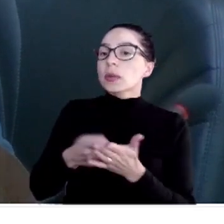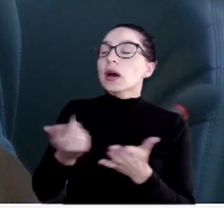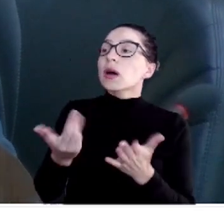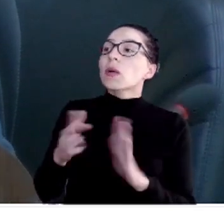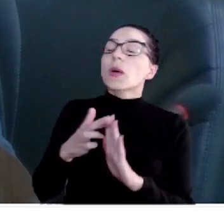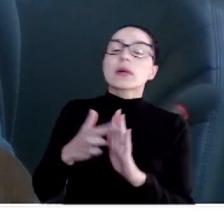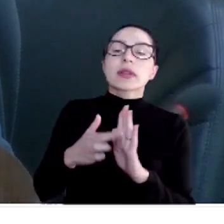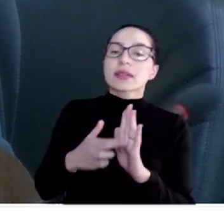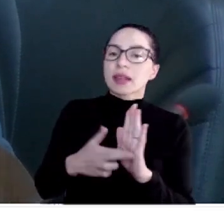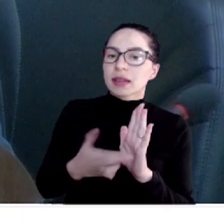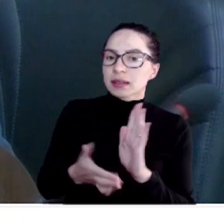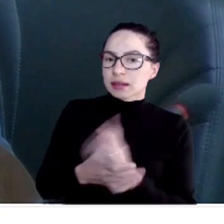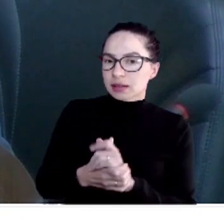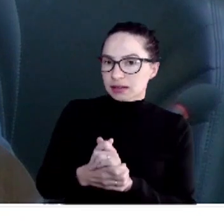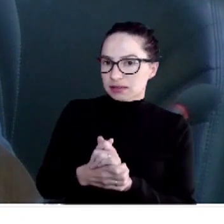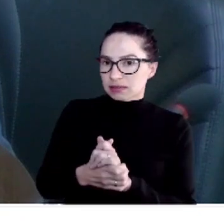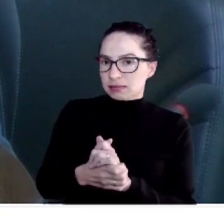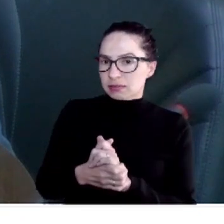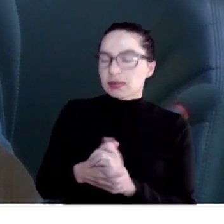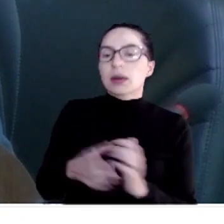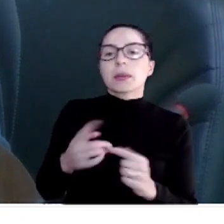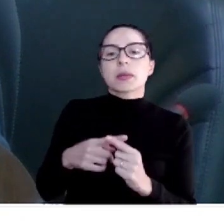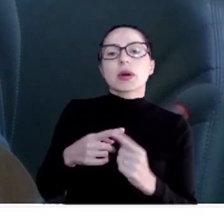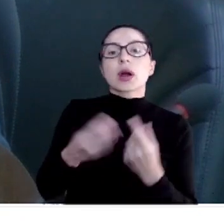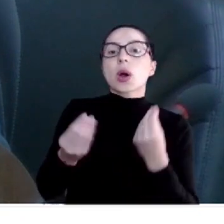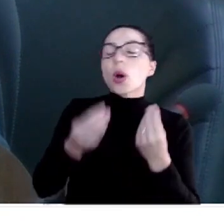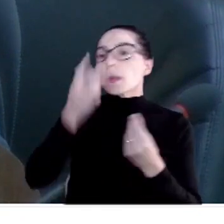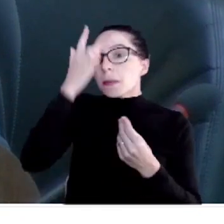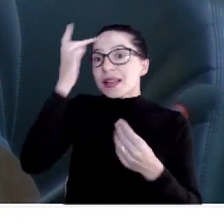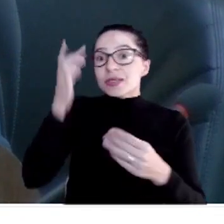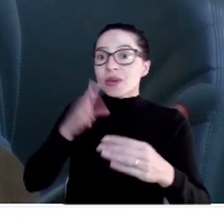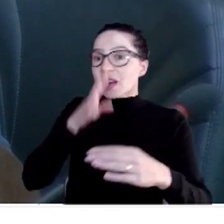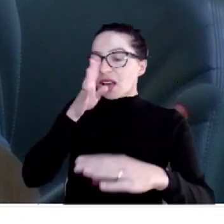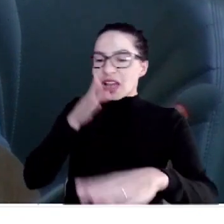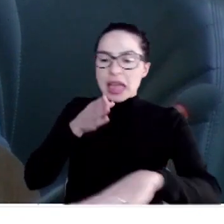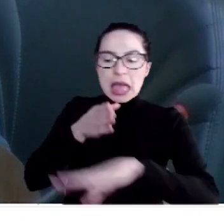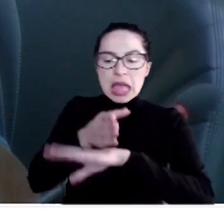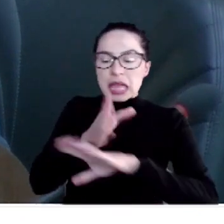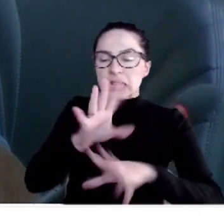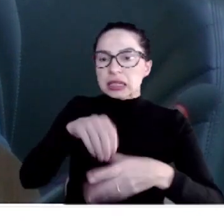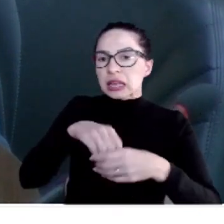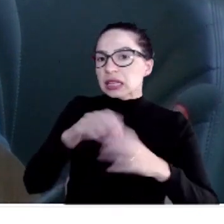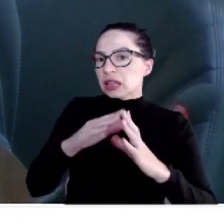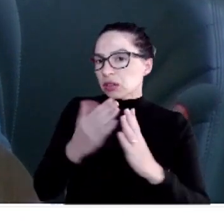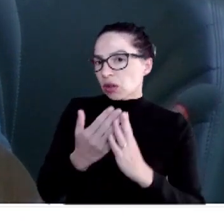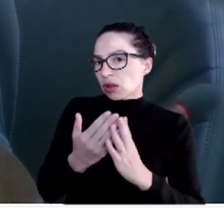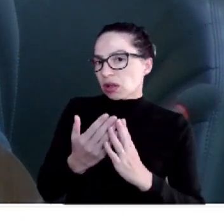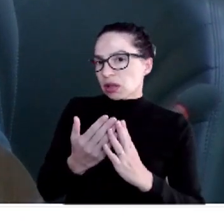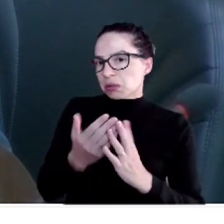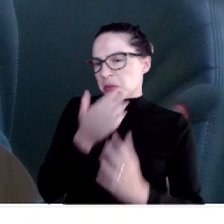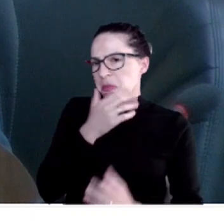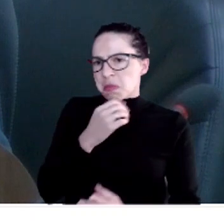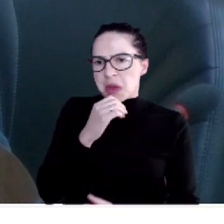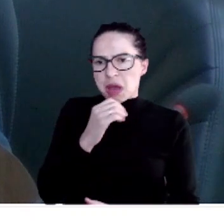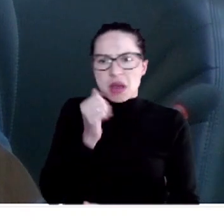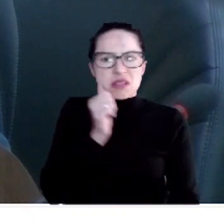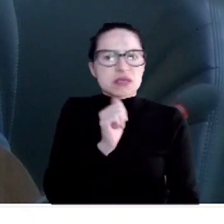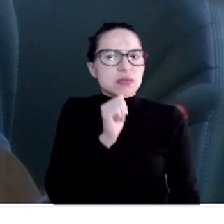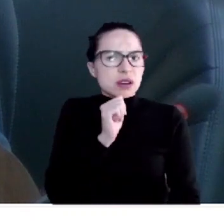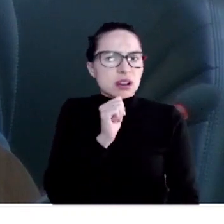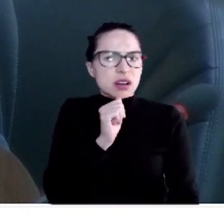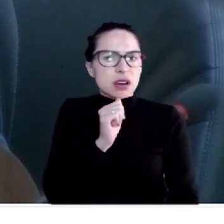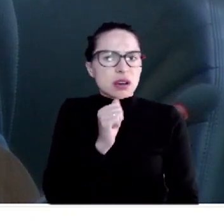né? Porque, na realidade, como que a pessoa entra dentro de uma escola? Porque é pai, porque é mãe? ou se pega as crianças